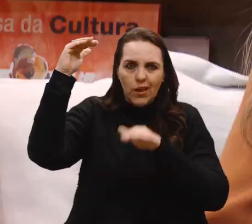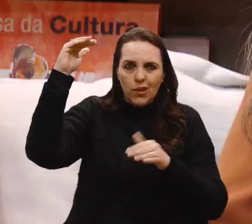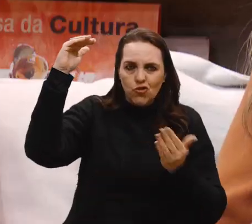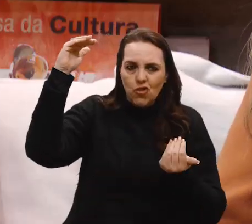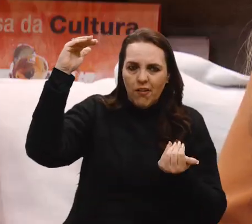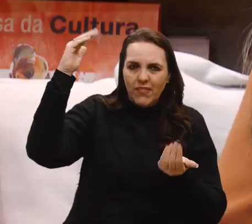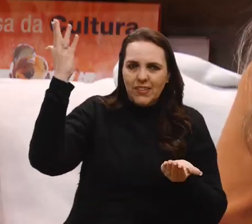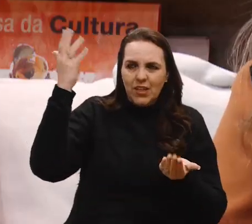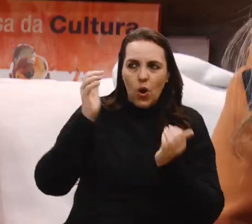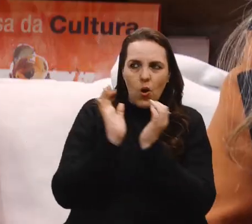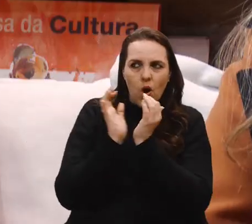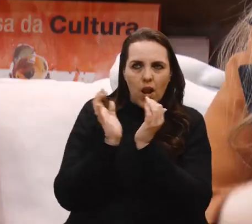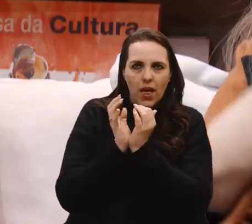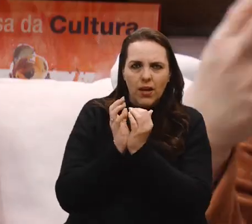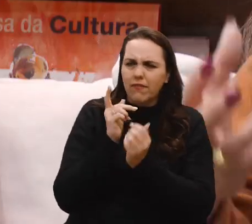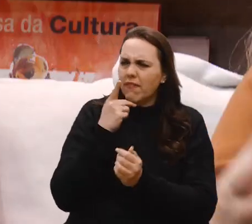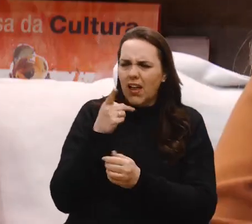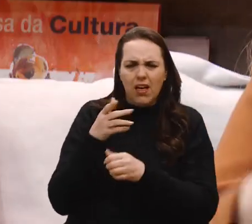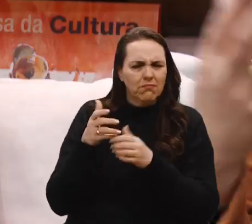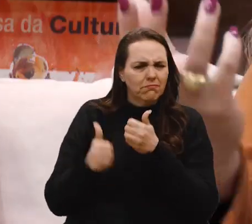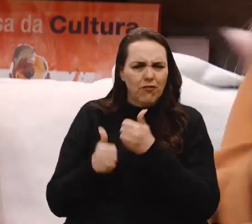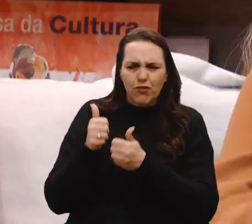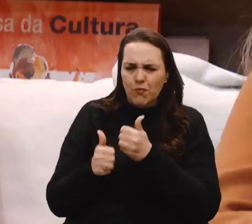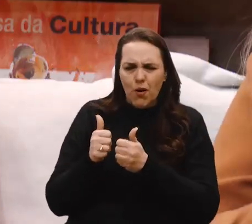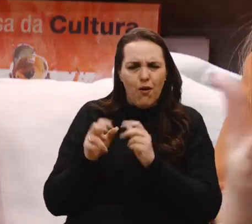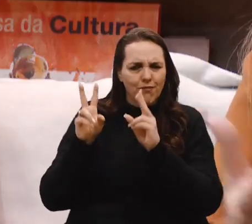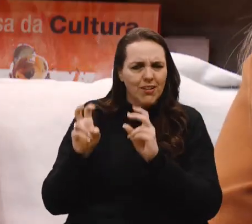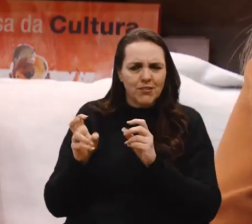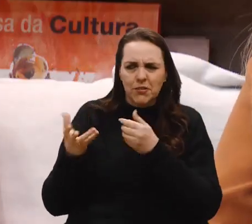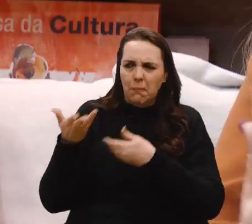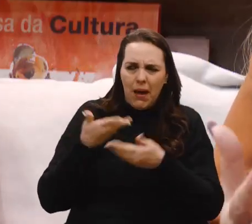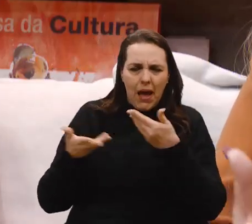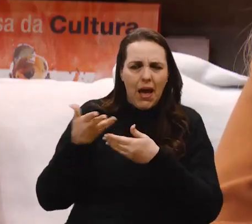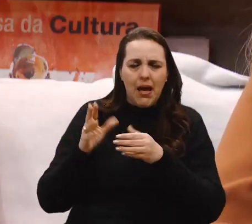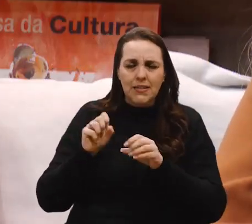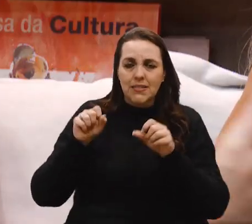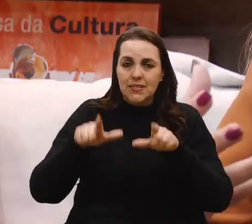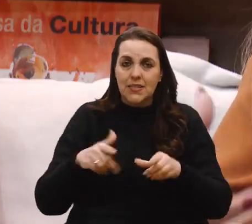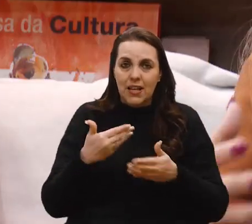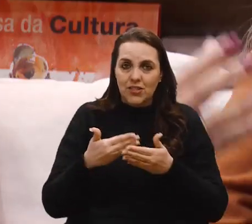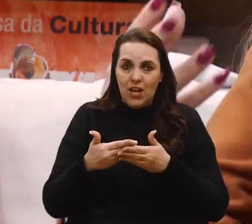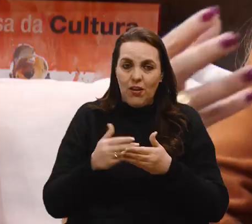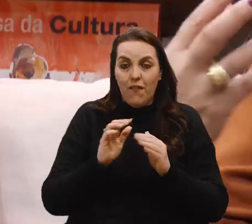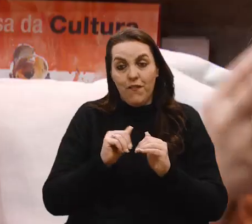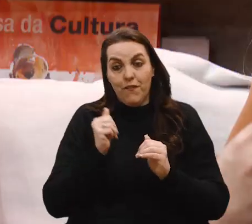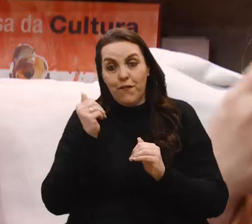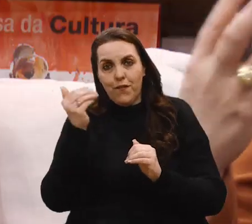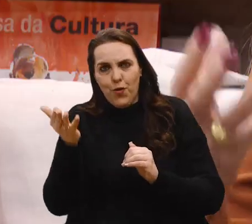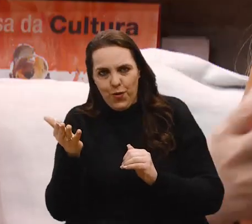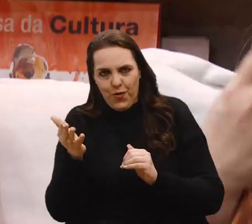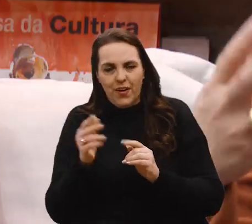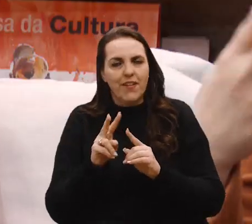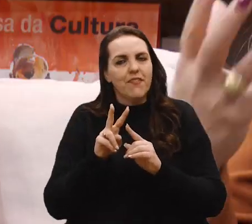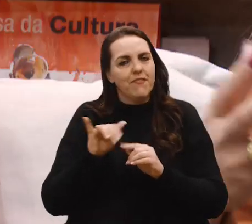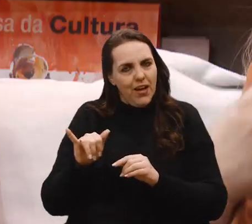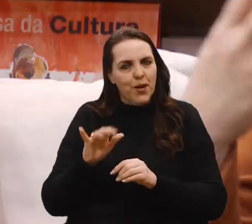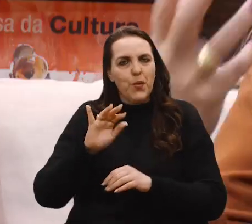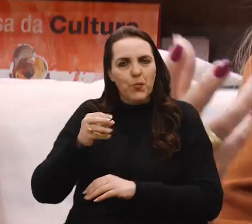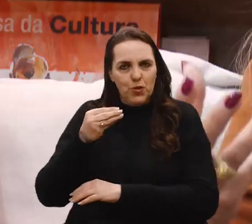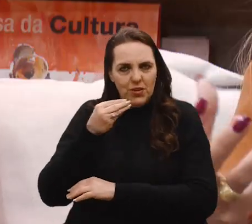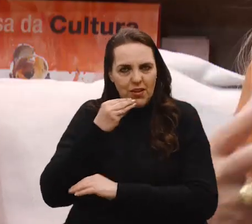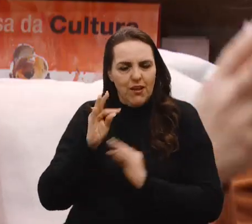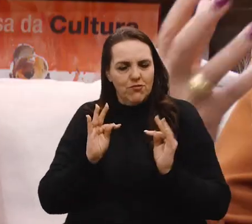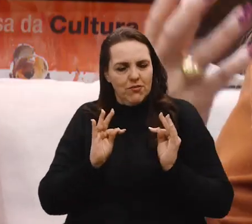colegas dele, ele vai falar de futebol, ele vai falar, de repente, daquilo que está sendo visto na sala de aula. E fora, ele vai ter essa oportunidade mais